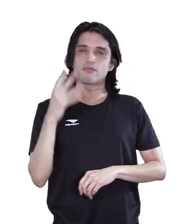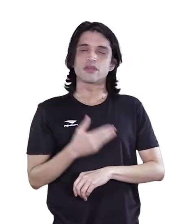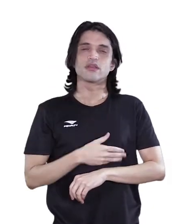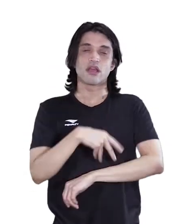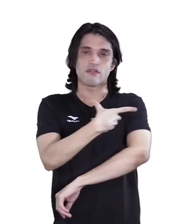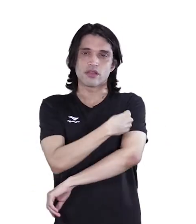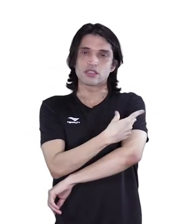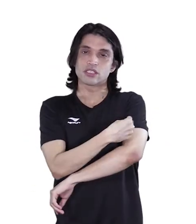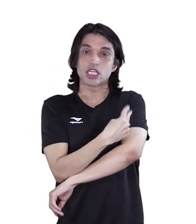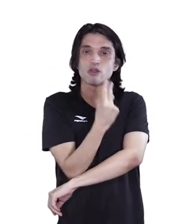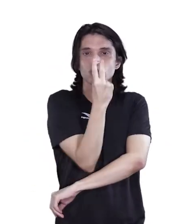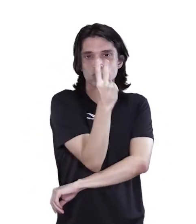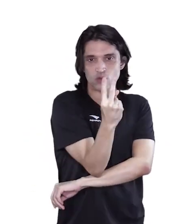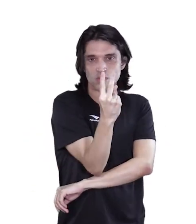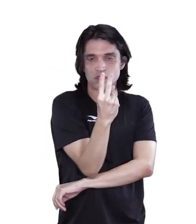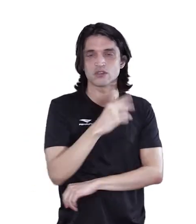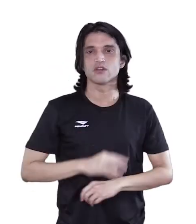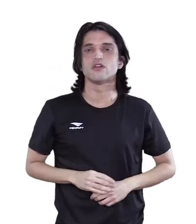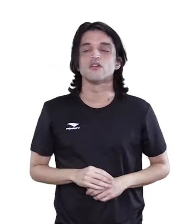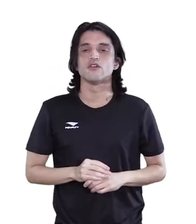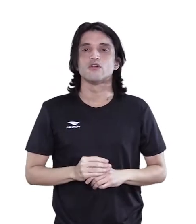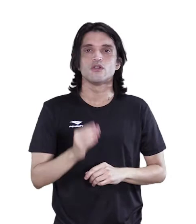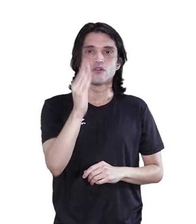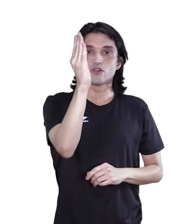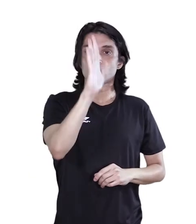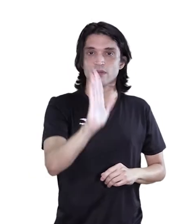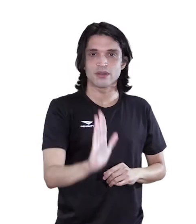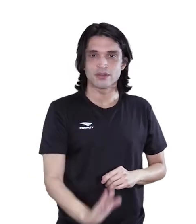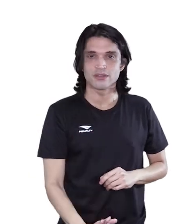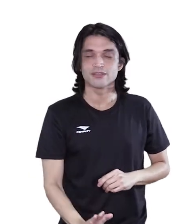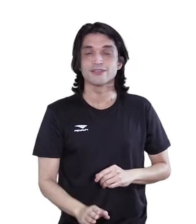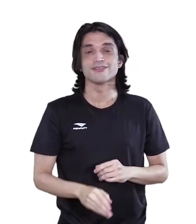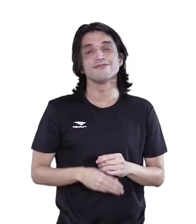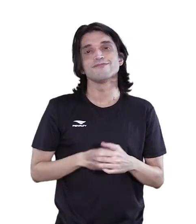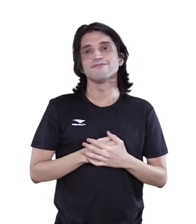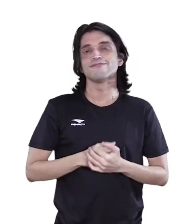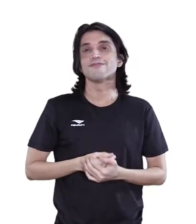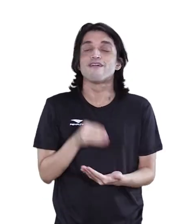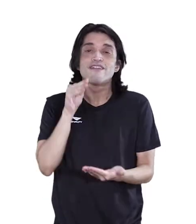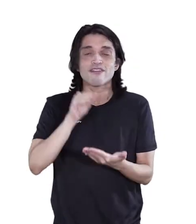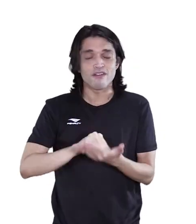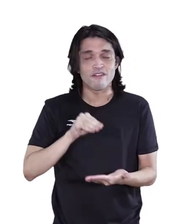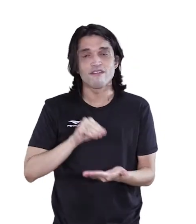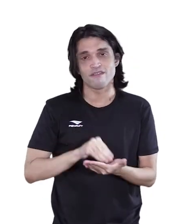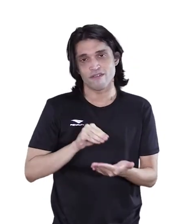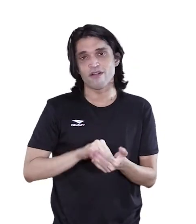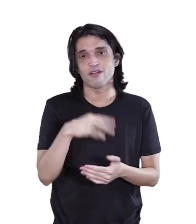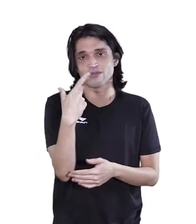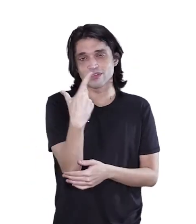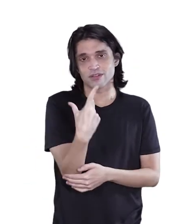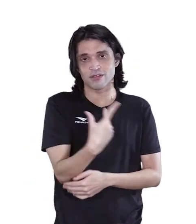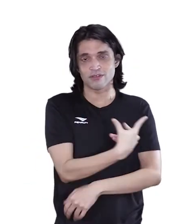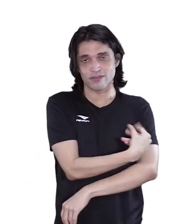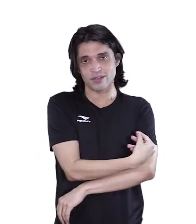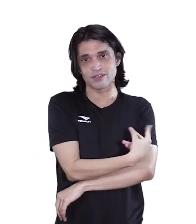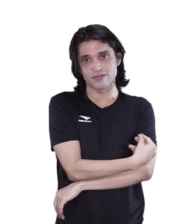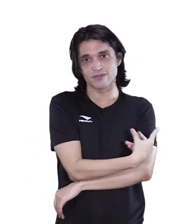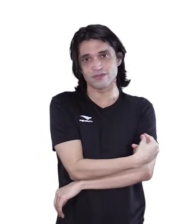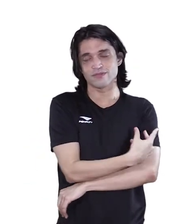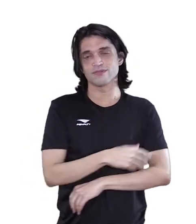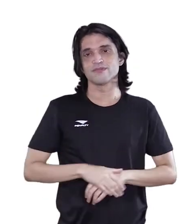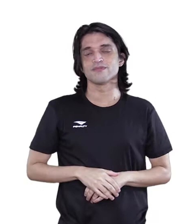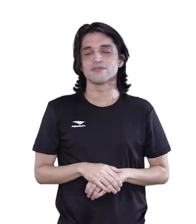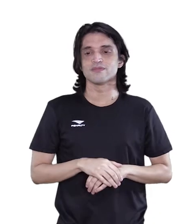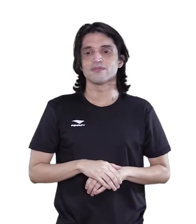doses. No Brasil, infelizmente, temos ainda uma quantidade escassa de vacinas. Então, tem